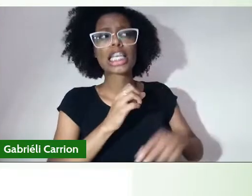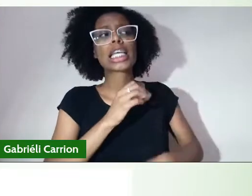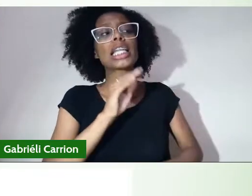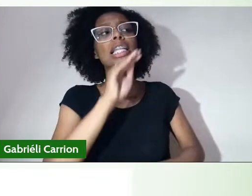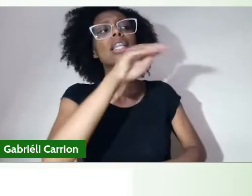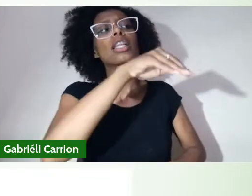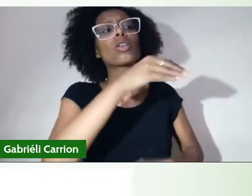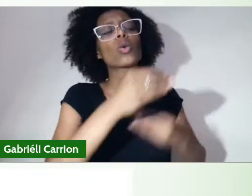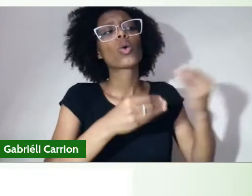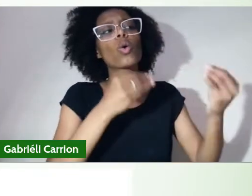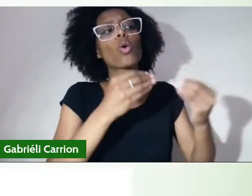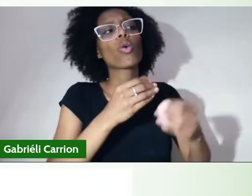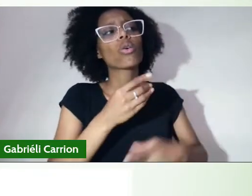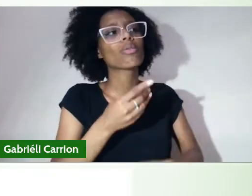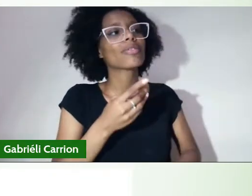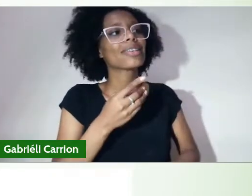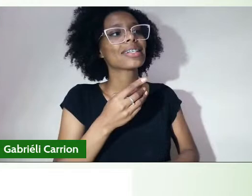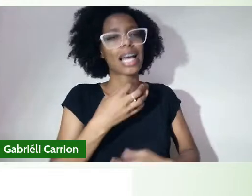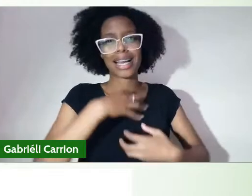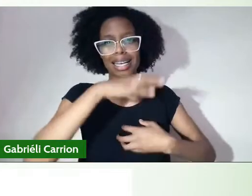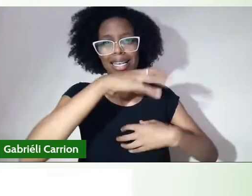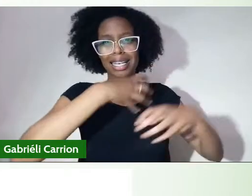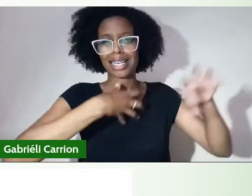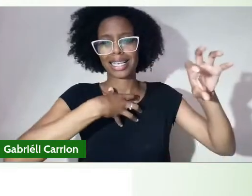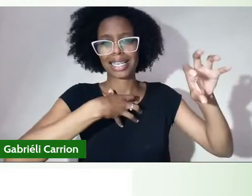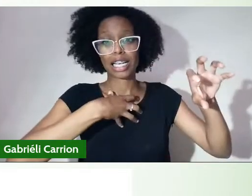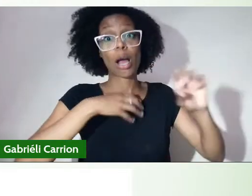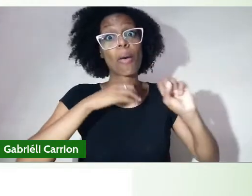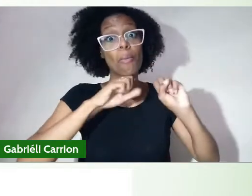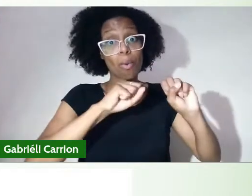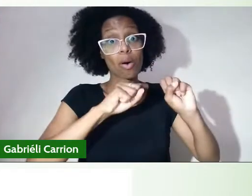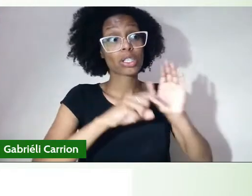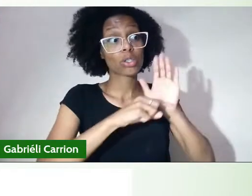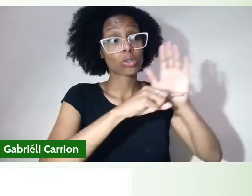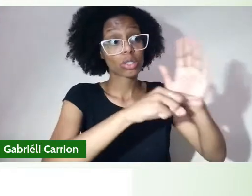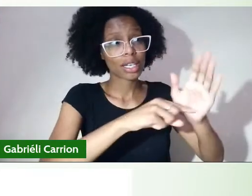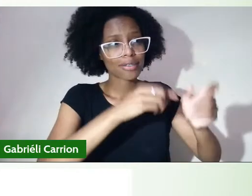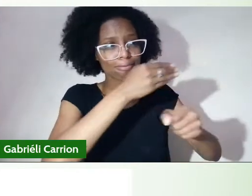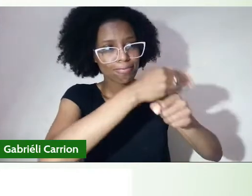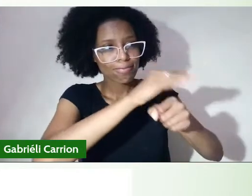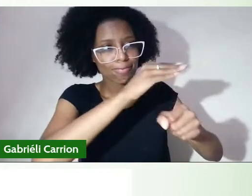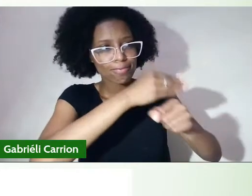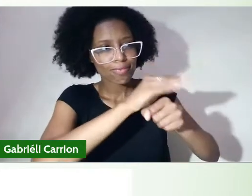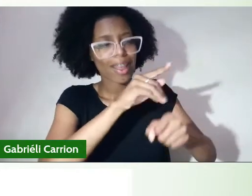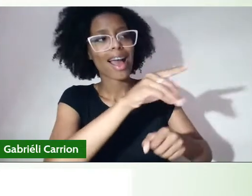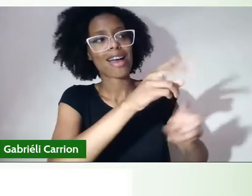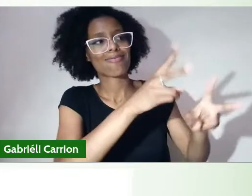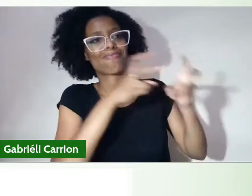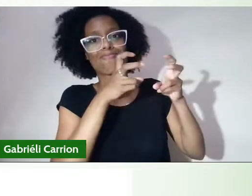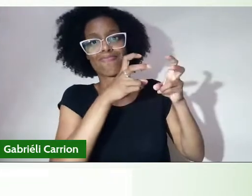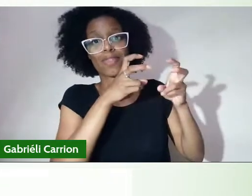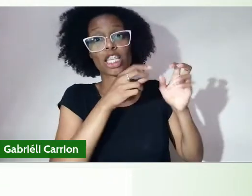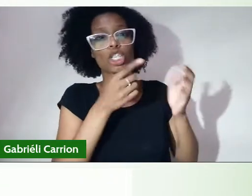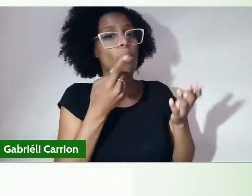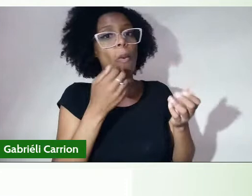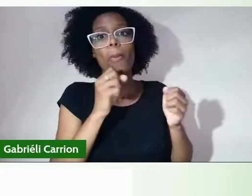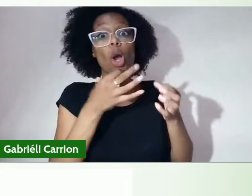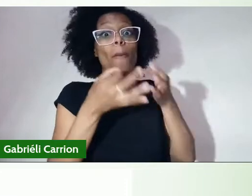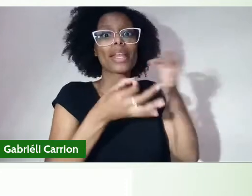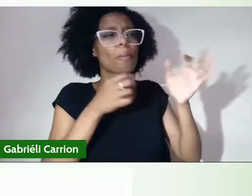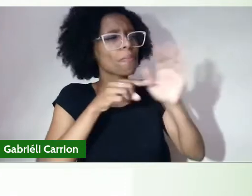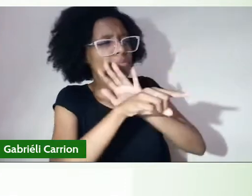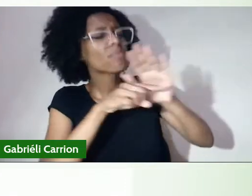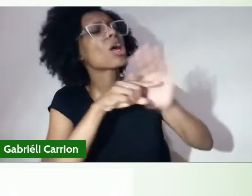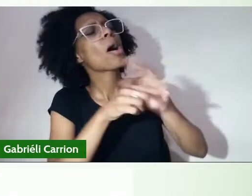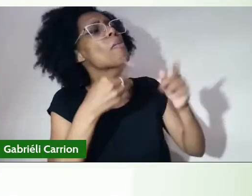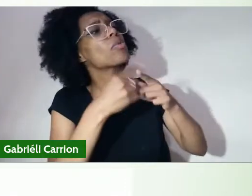erro é, na verdade, né, um gancho, uma oportunidade para a gente atuar em cima da dúvida do estudante, talvez questionar o estudante, né, sobre